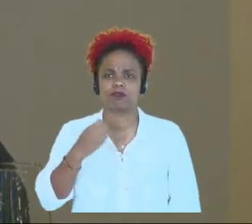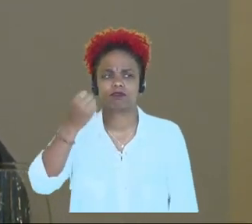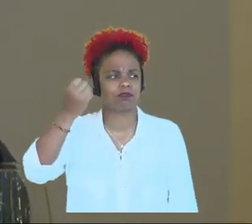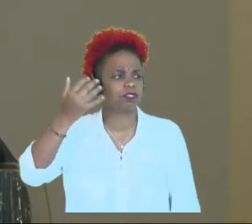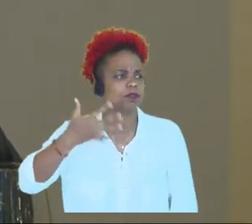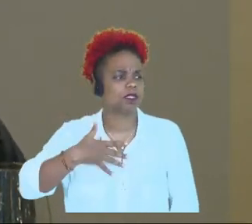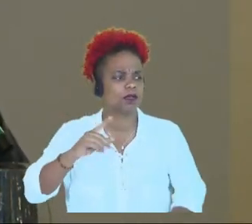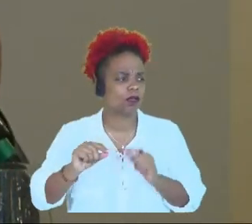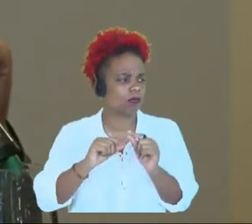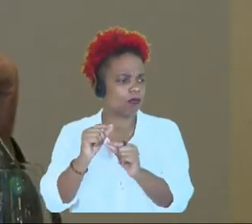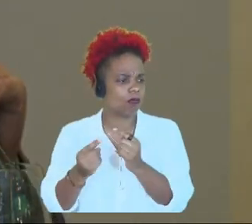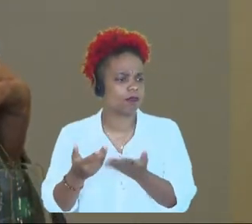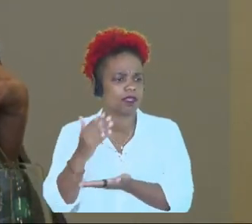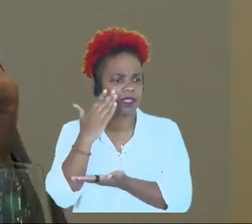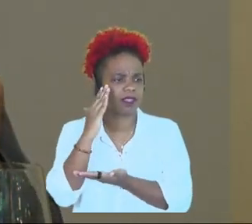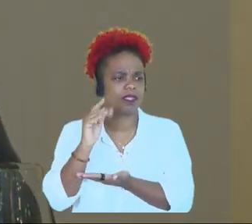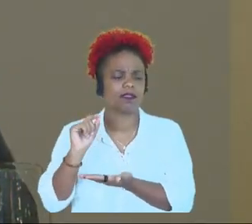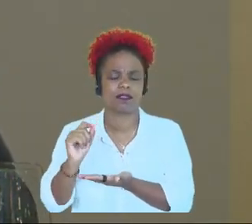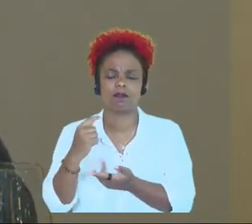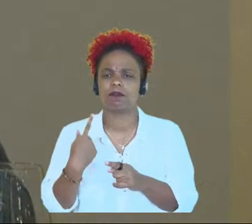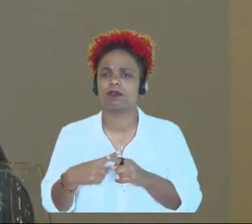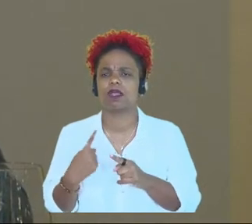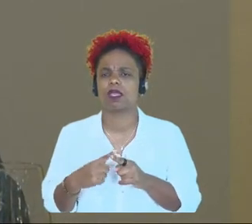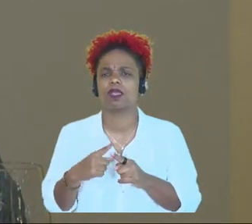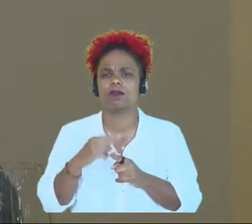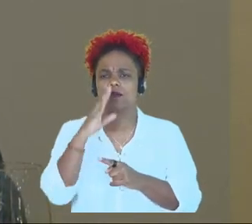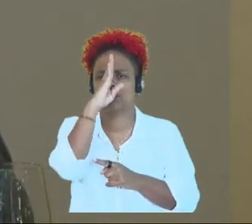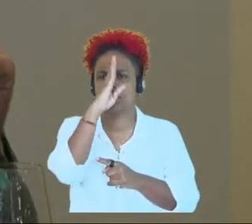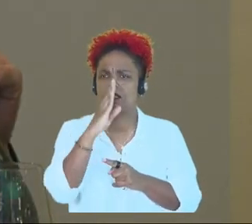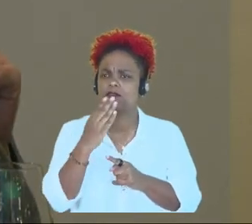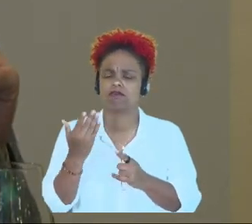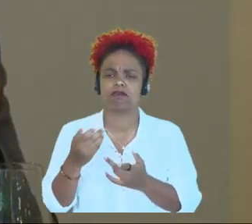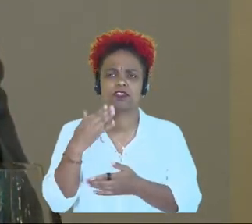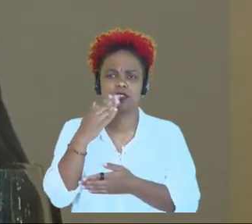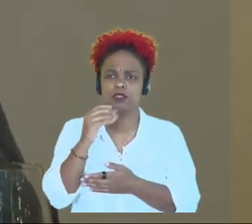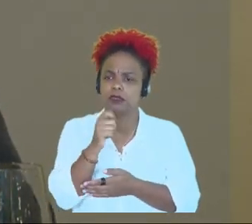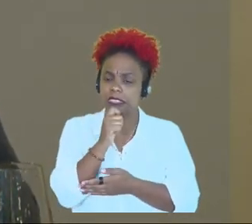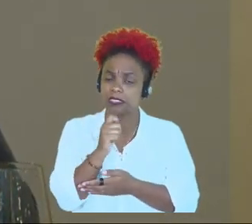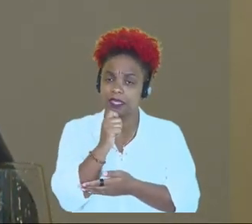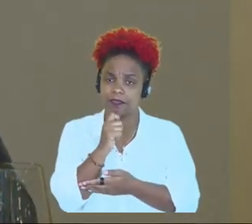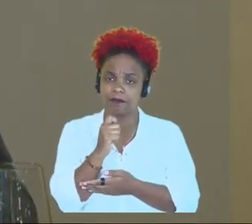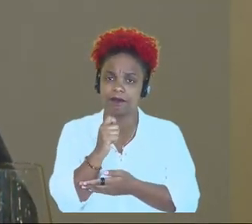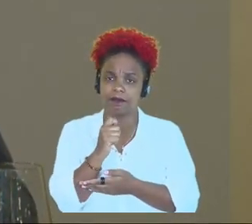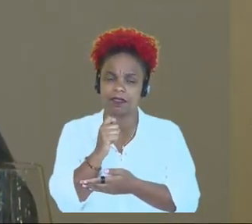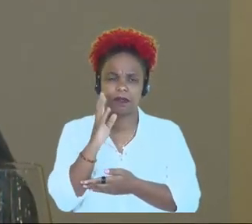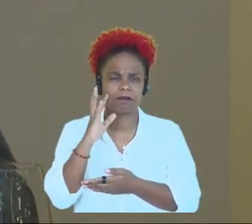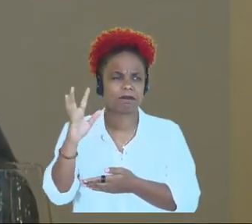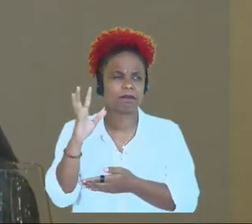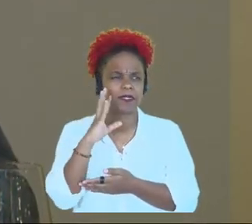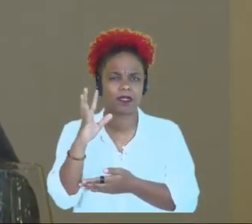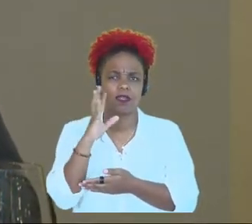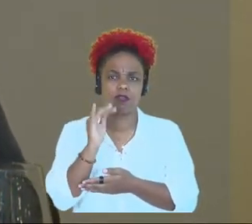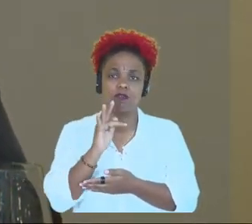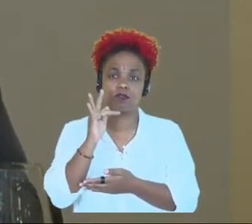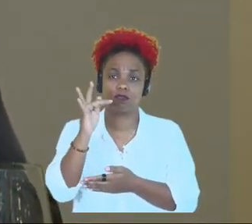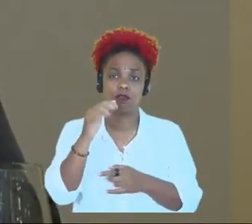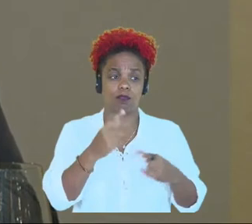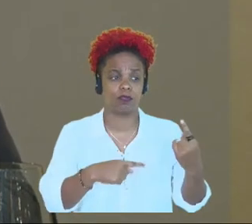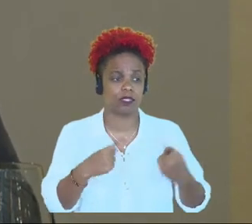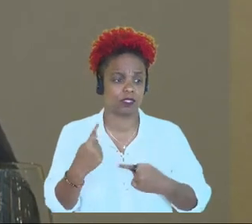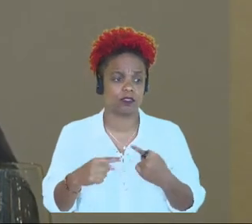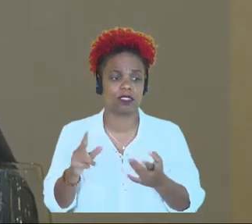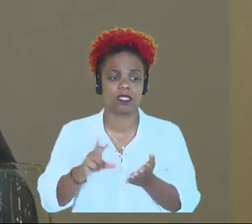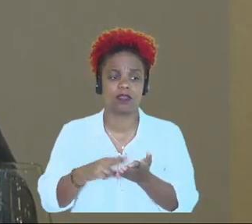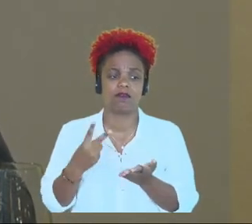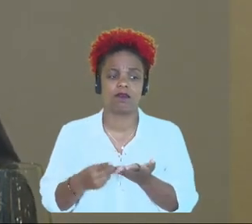Talvez ele não esteja nem pensando no Trump a essa altura. Ele está pensando no próprio futuro político. Mas o silêncio do